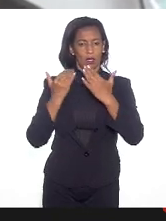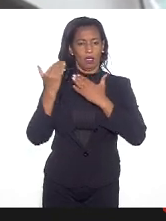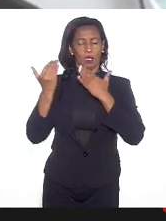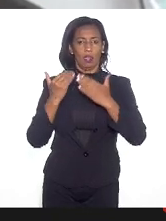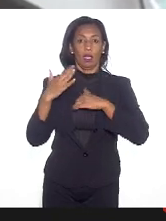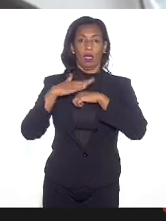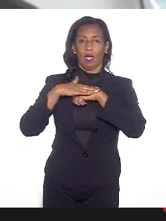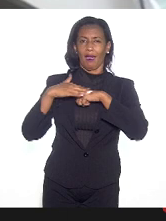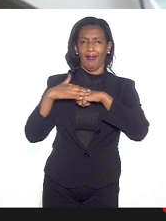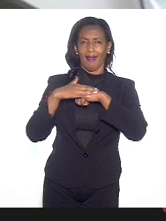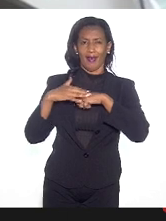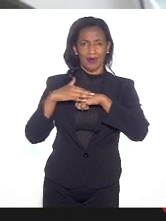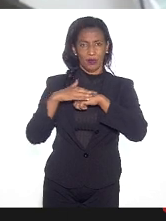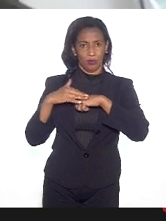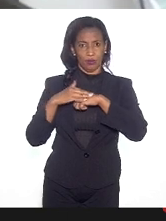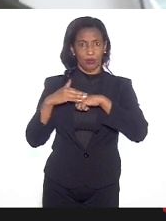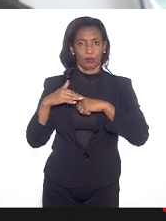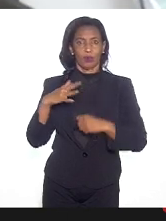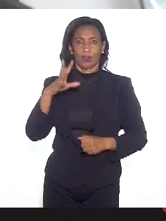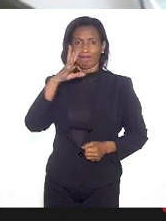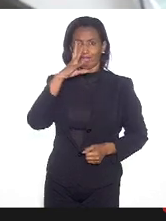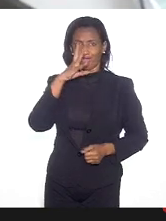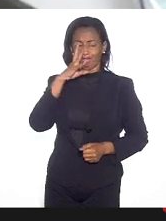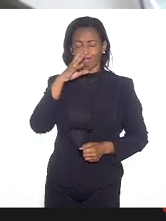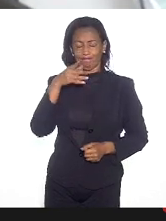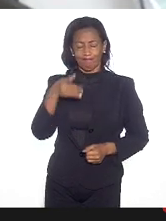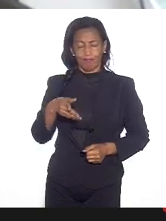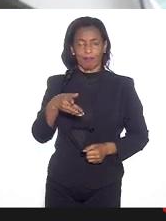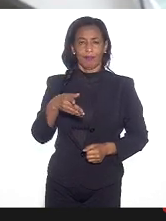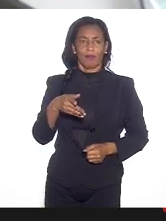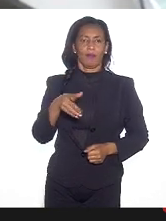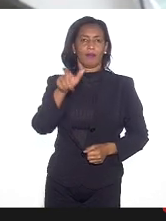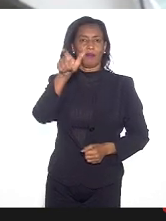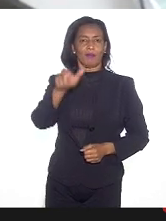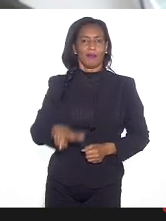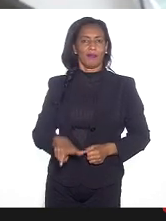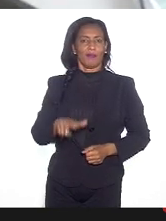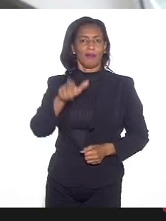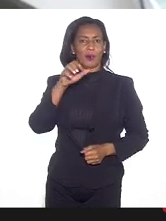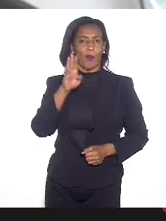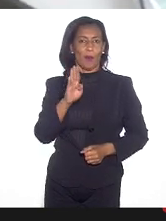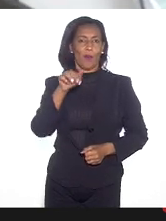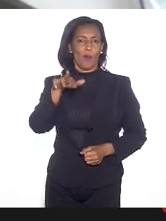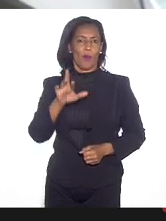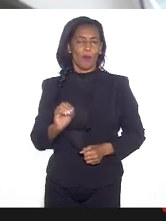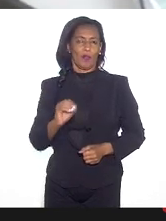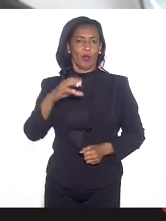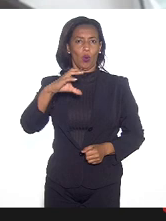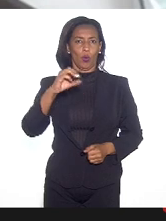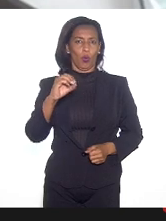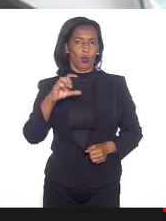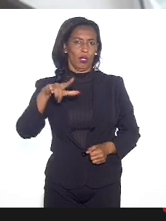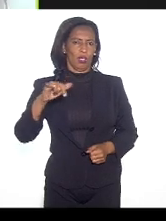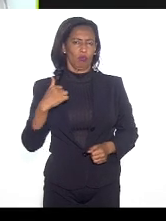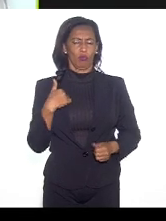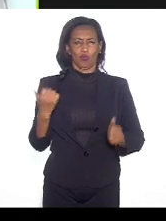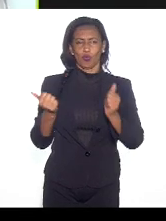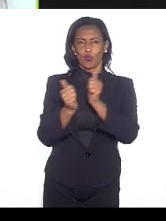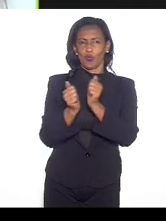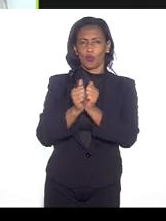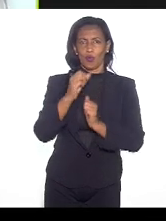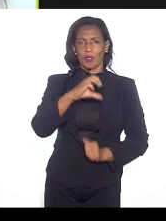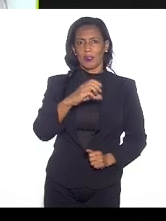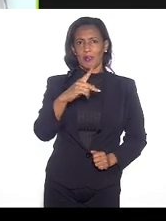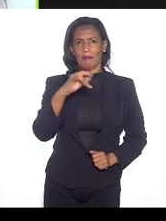e admiração que eu tenho com o coronel bombeiro militar Polito. Tivemos juntos em algumas ocasiões no âmbito da CPI